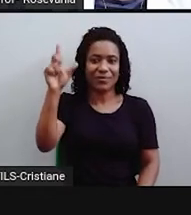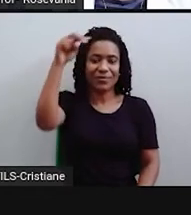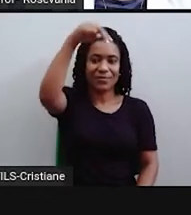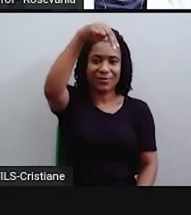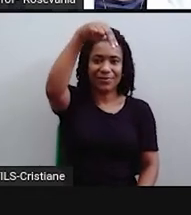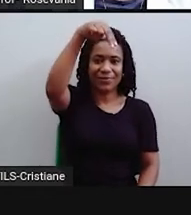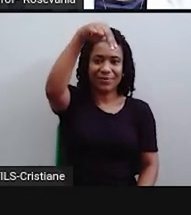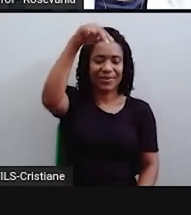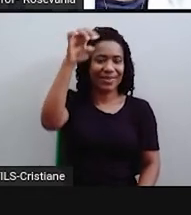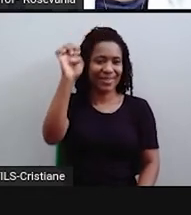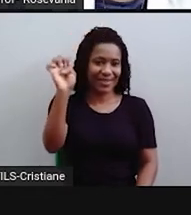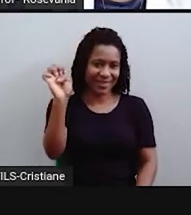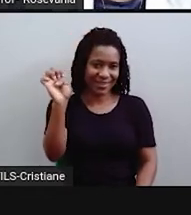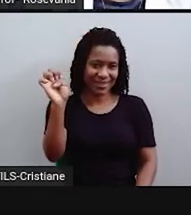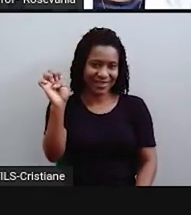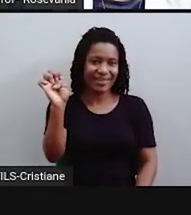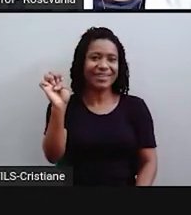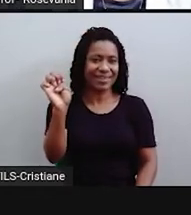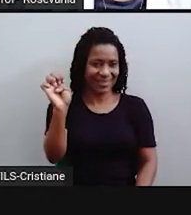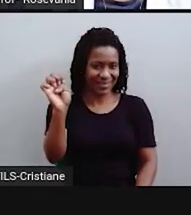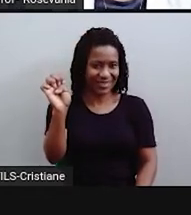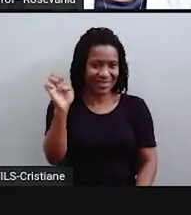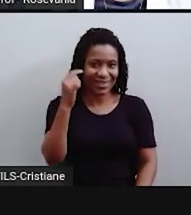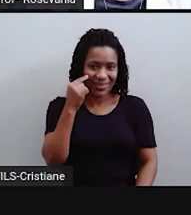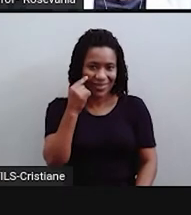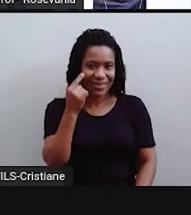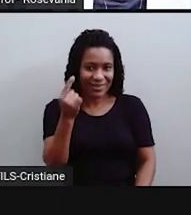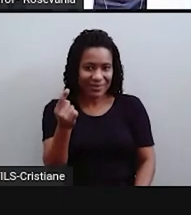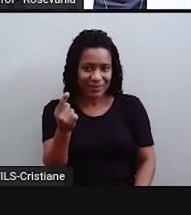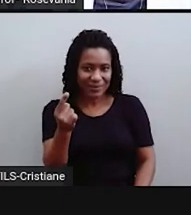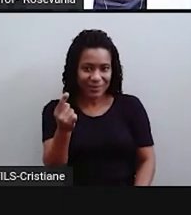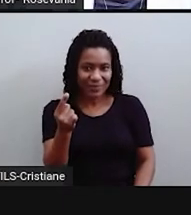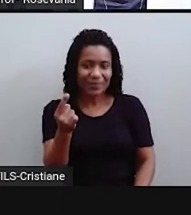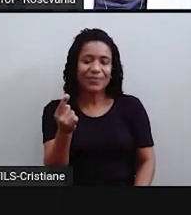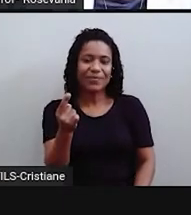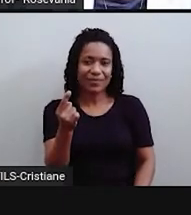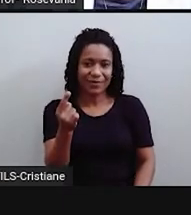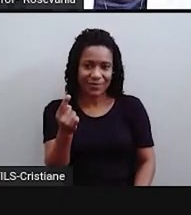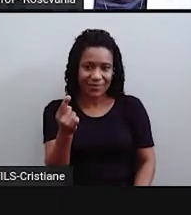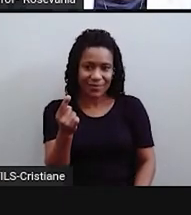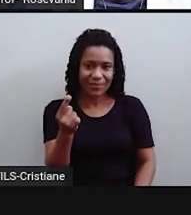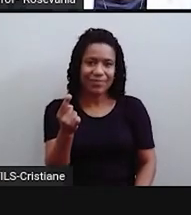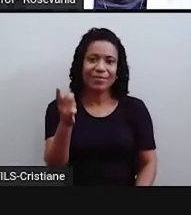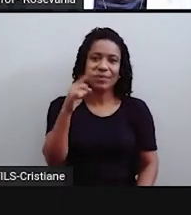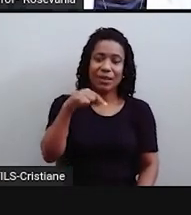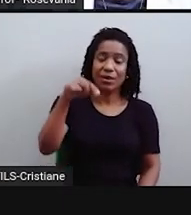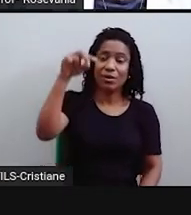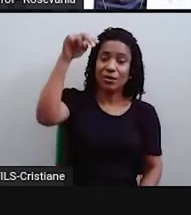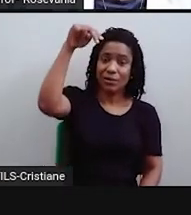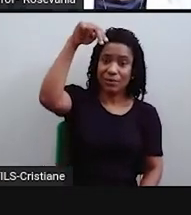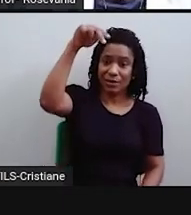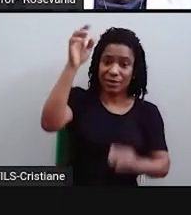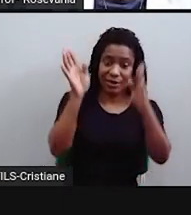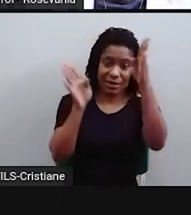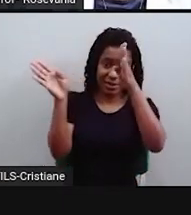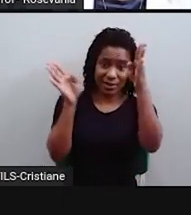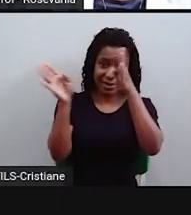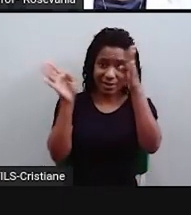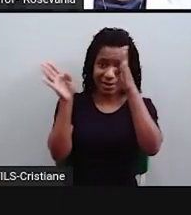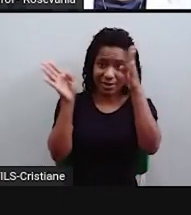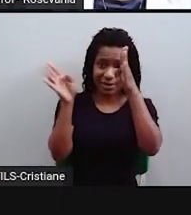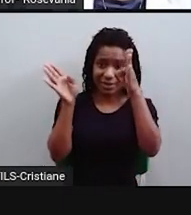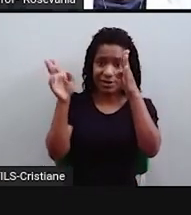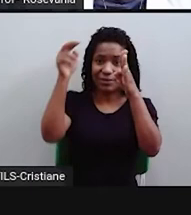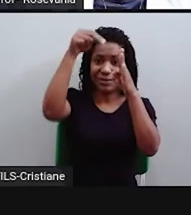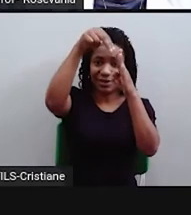nordeste. Olha o E aqui de est, né, em inglês. E aqui, quando eu, para pegar esse ponto, eu juntei esse com esse,